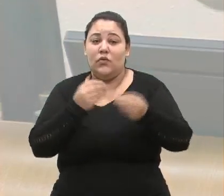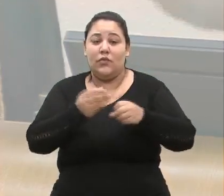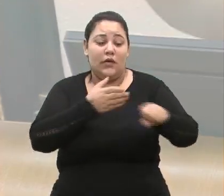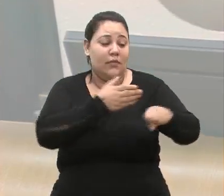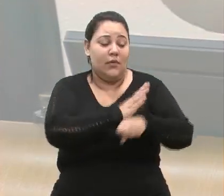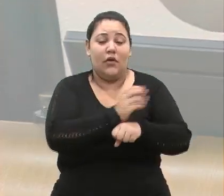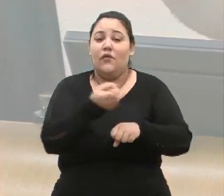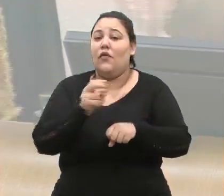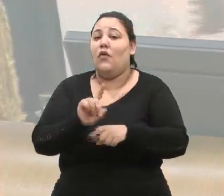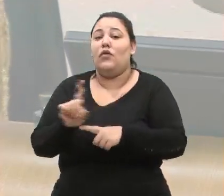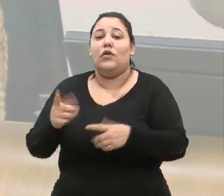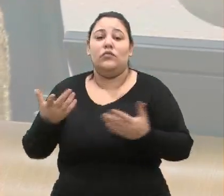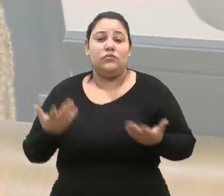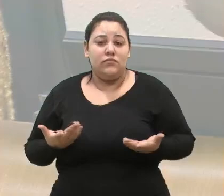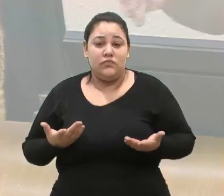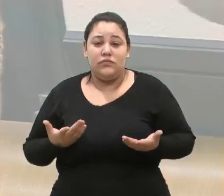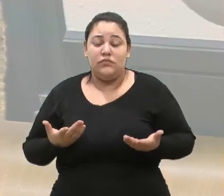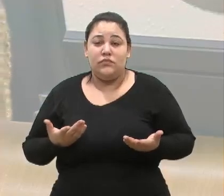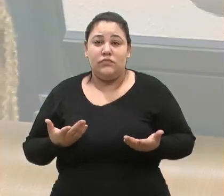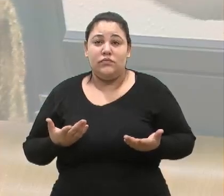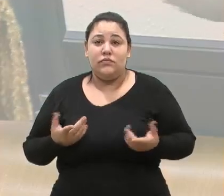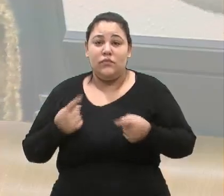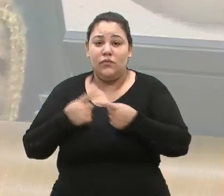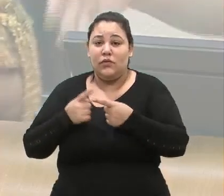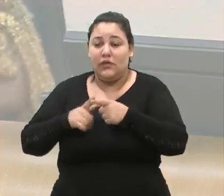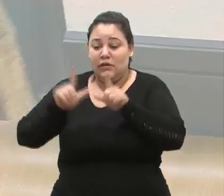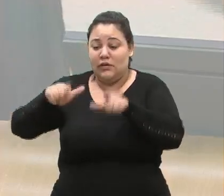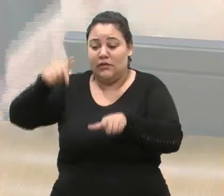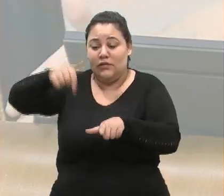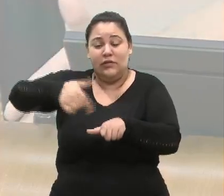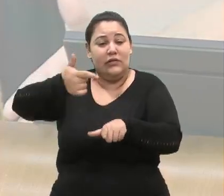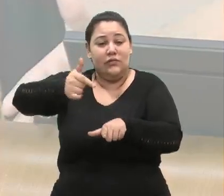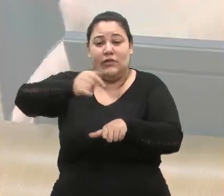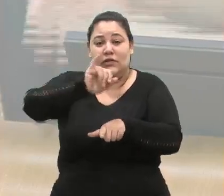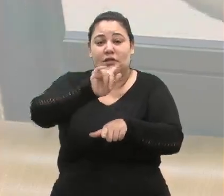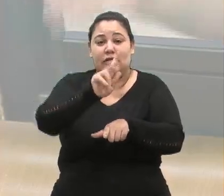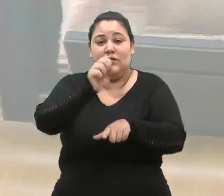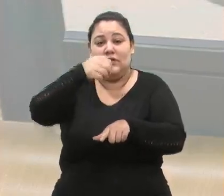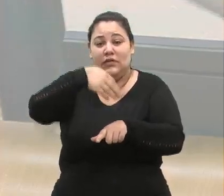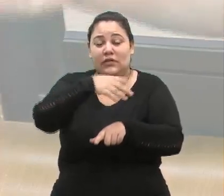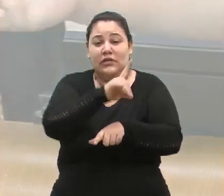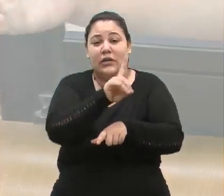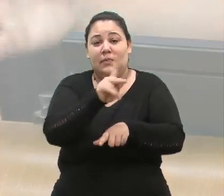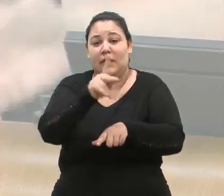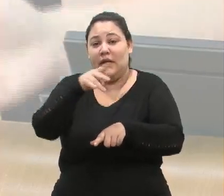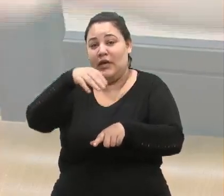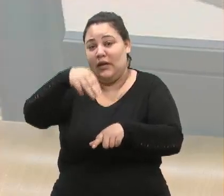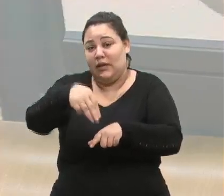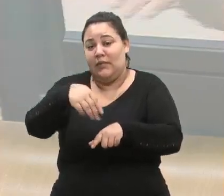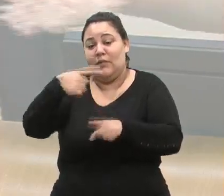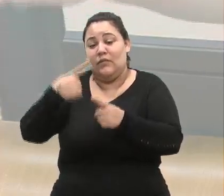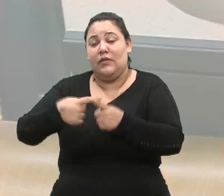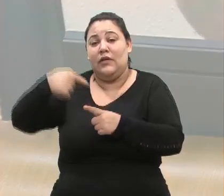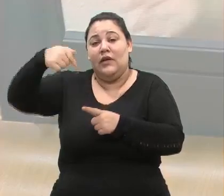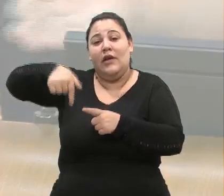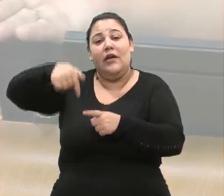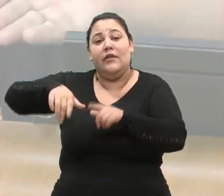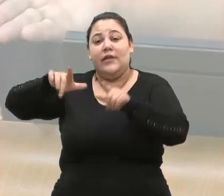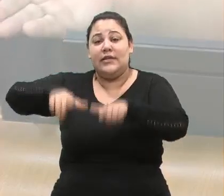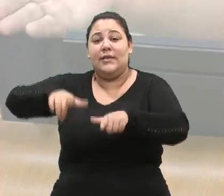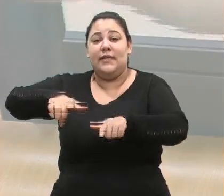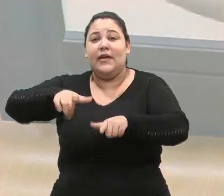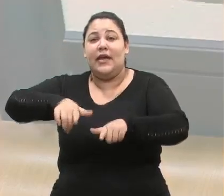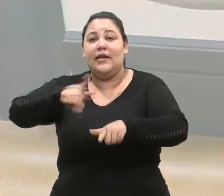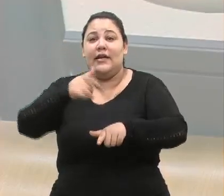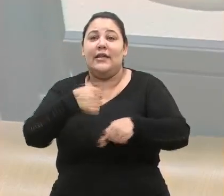não tem... É verdade. Exatamente. Porque lá não tem o IGAN e o DPM. Tem que deixar claro isso. É porque lá não existe. E aí se remete